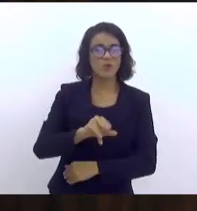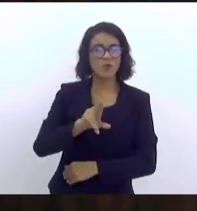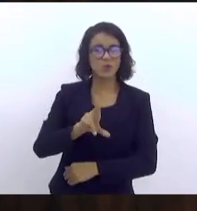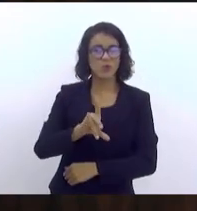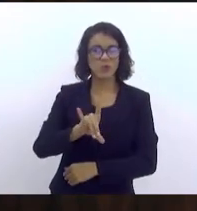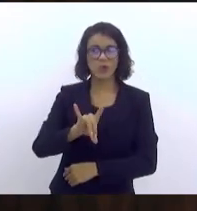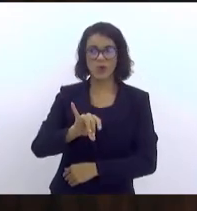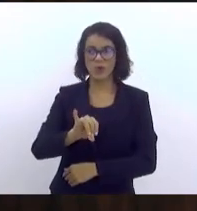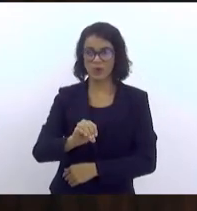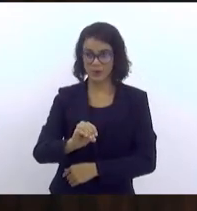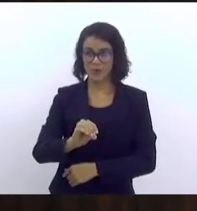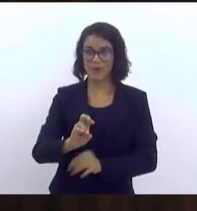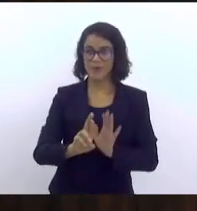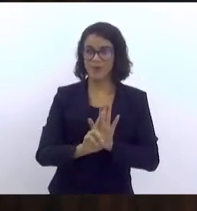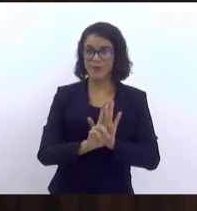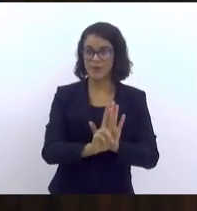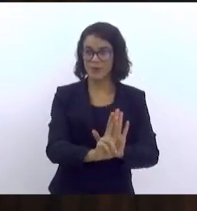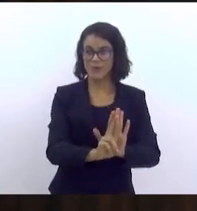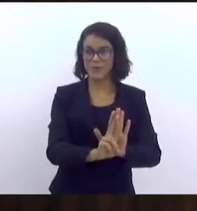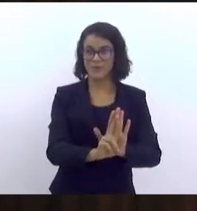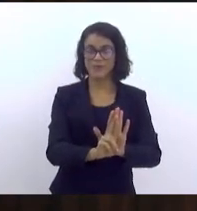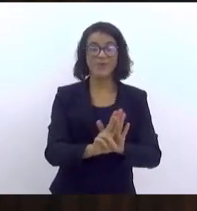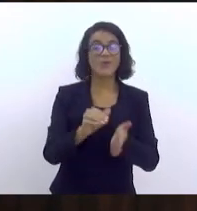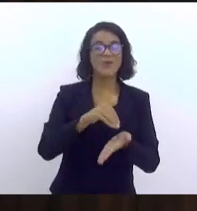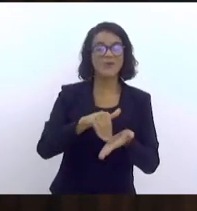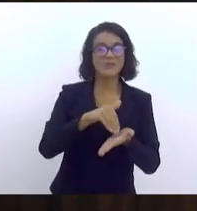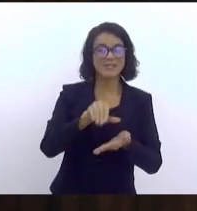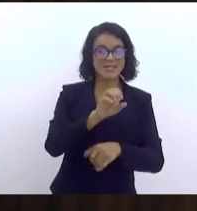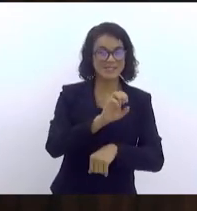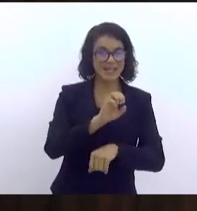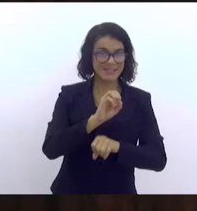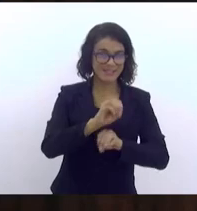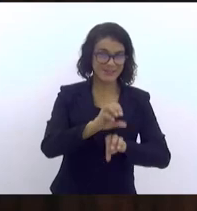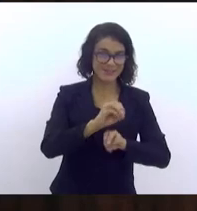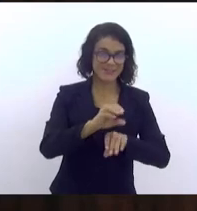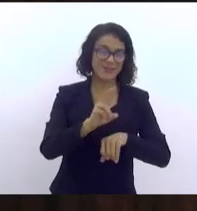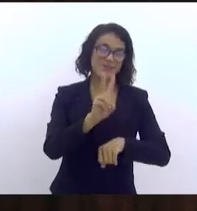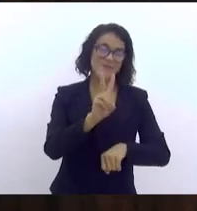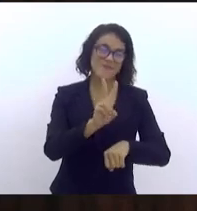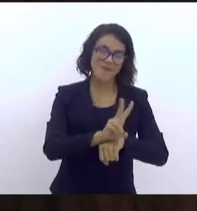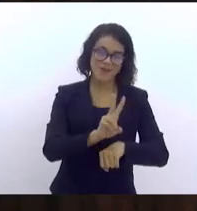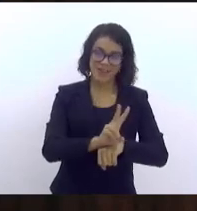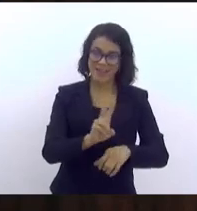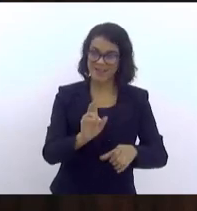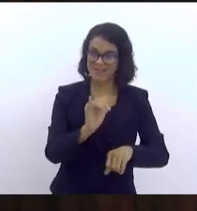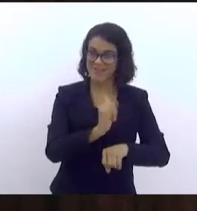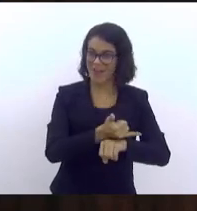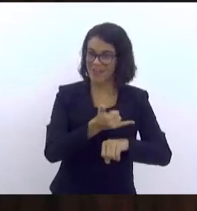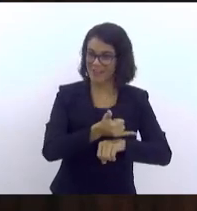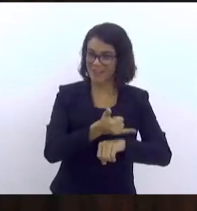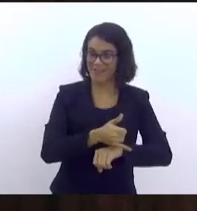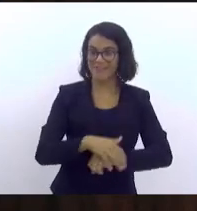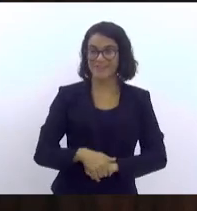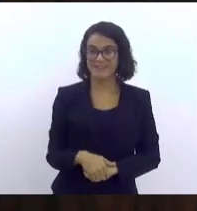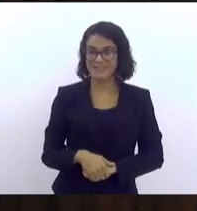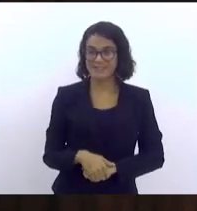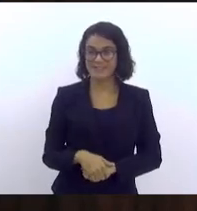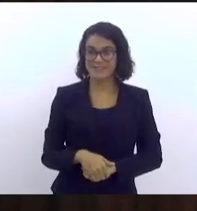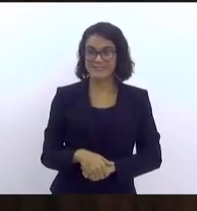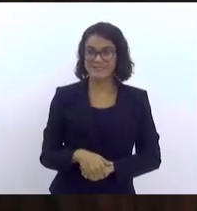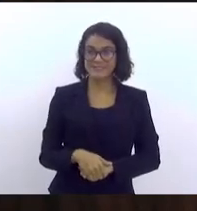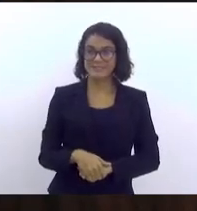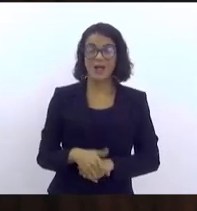representando o nosso secretário de educação na cidade de Volta Redonda minha terra natal que